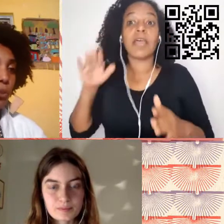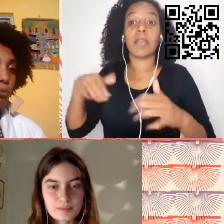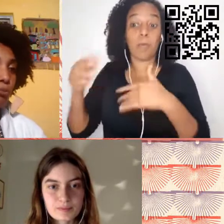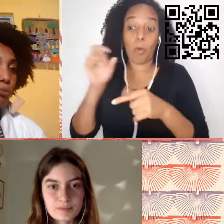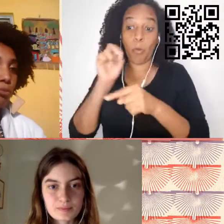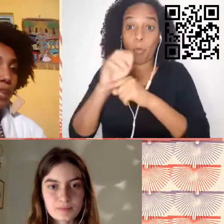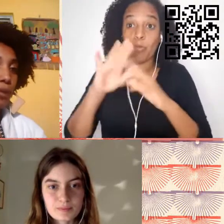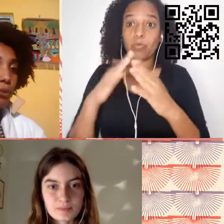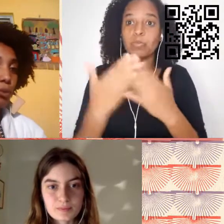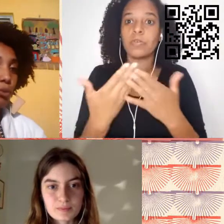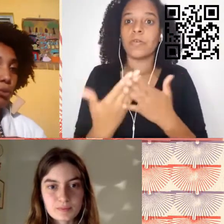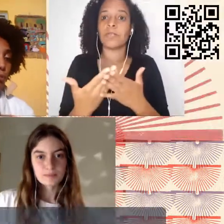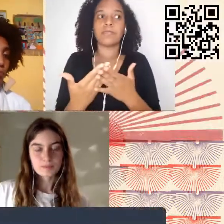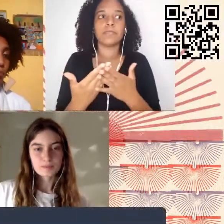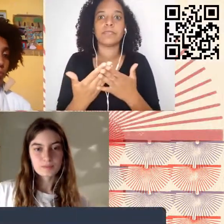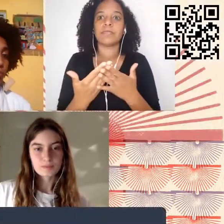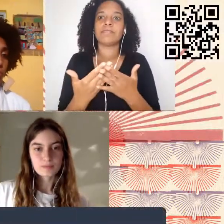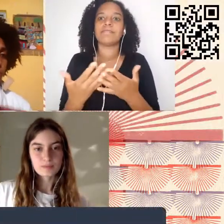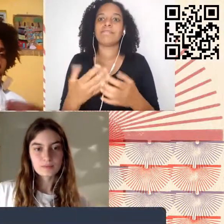eu senti um certo